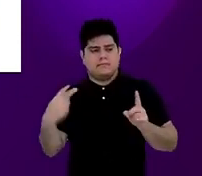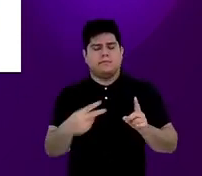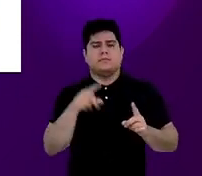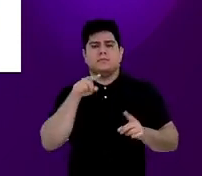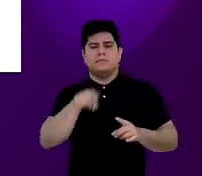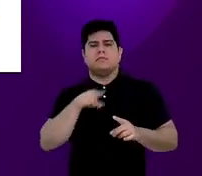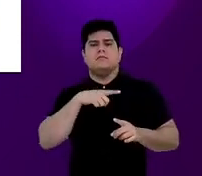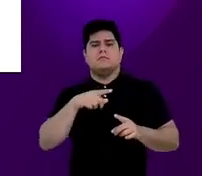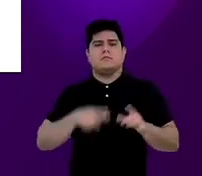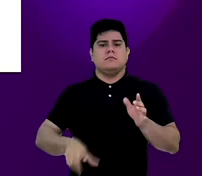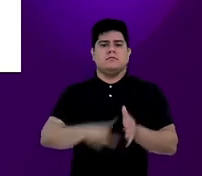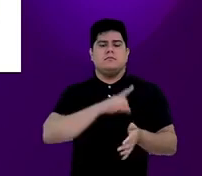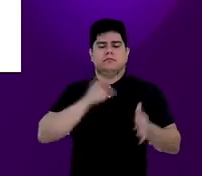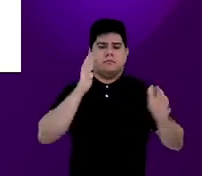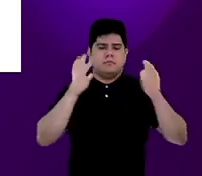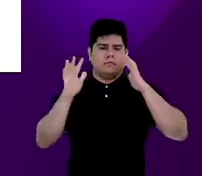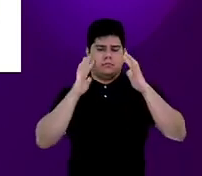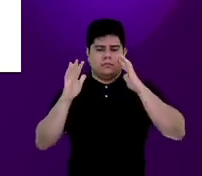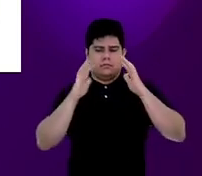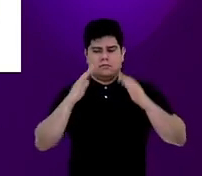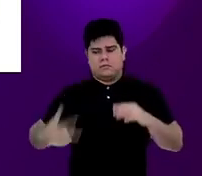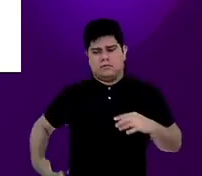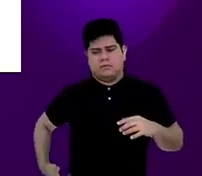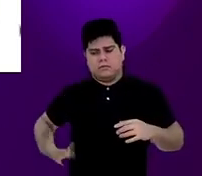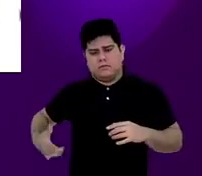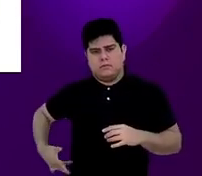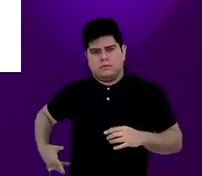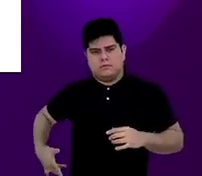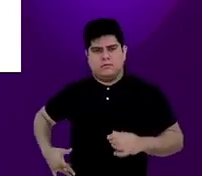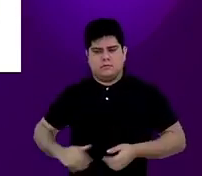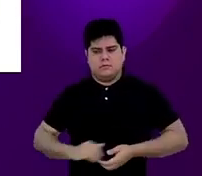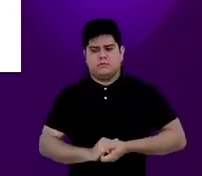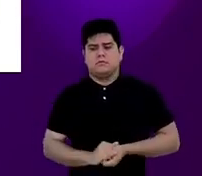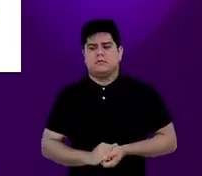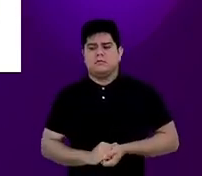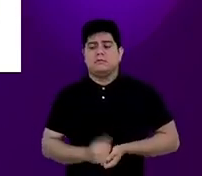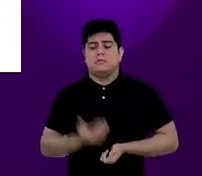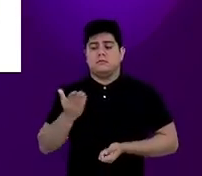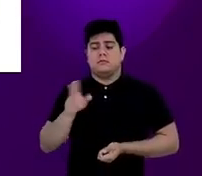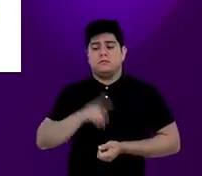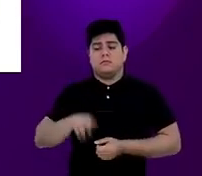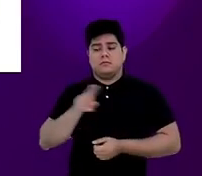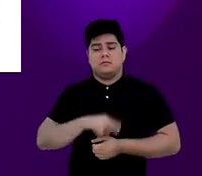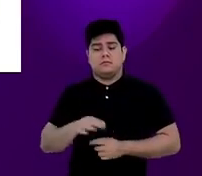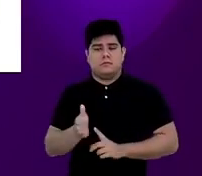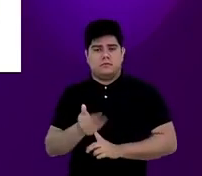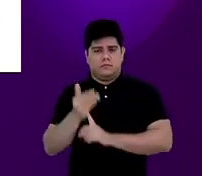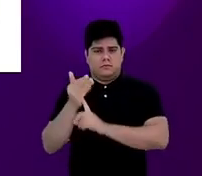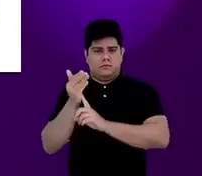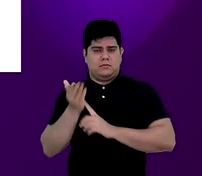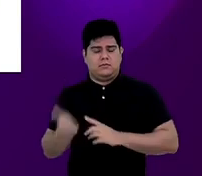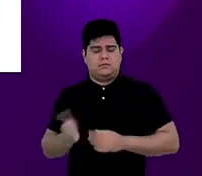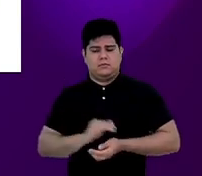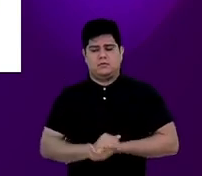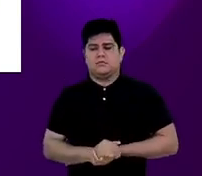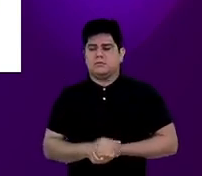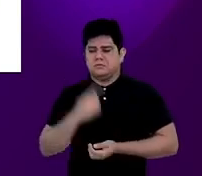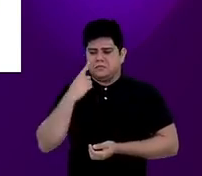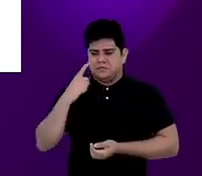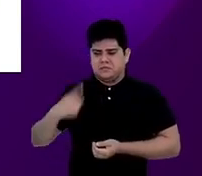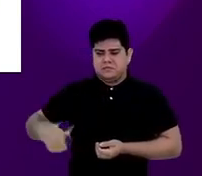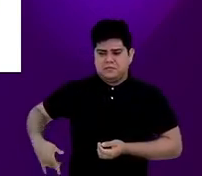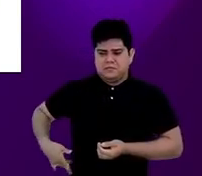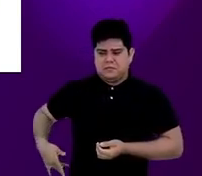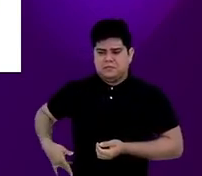do planejamento na cirurgia renal. Então, aqui, a utilização dessa tecnologia, né, aqui você vê o rim